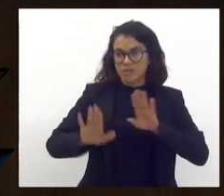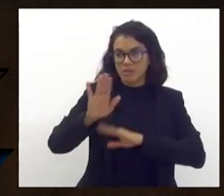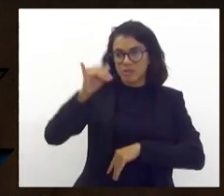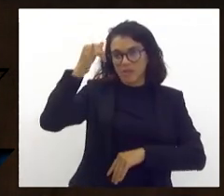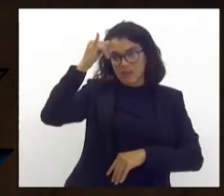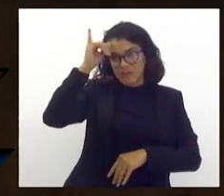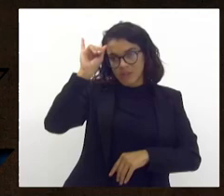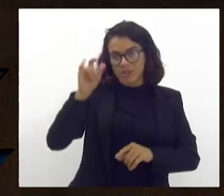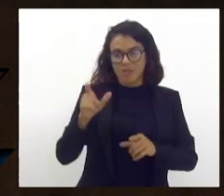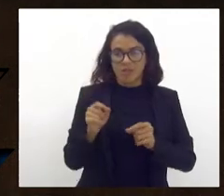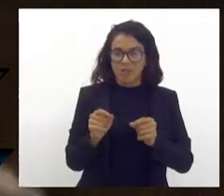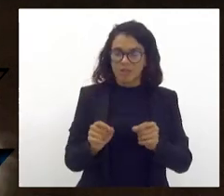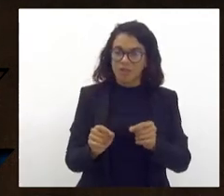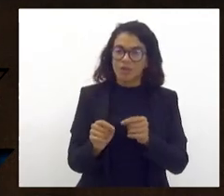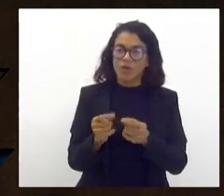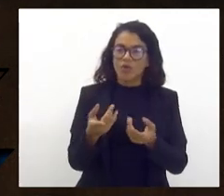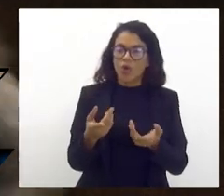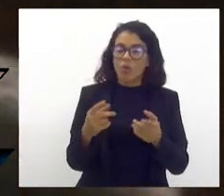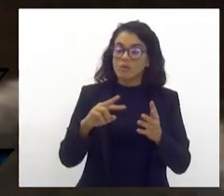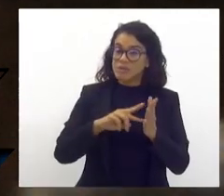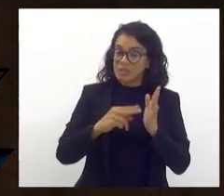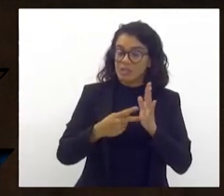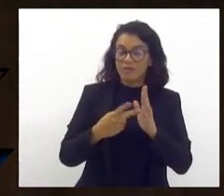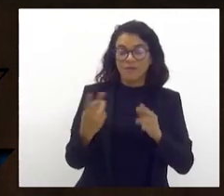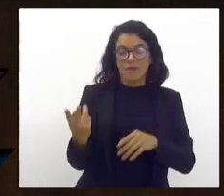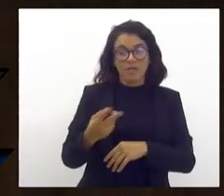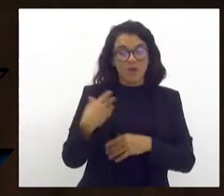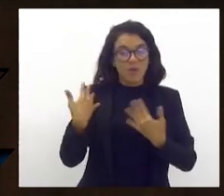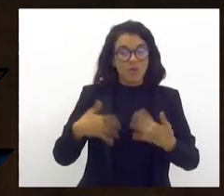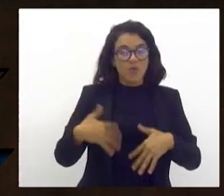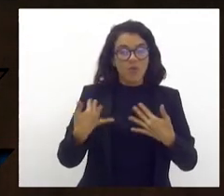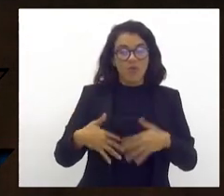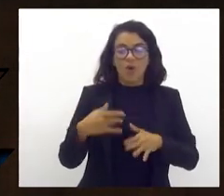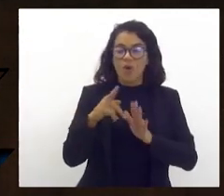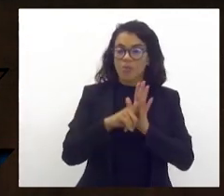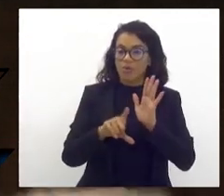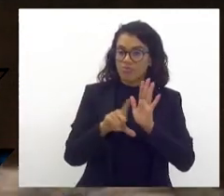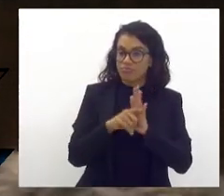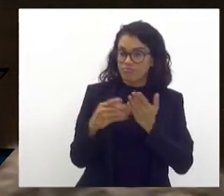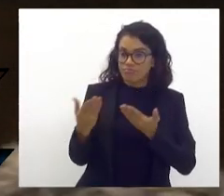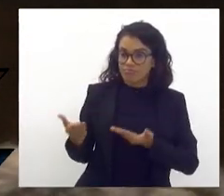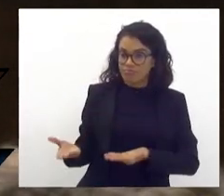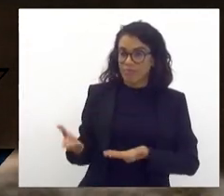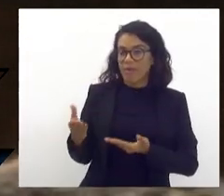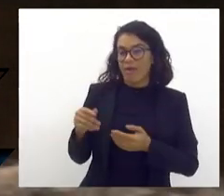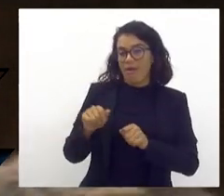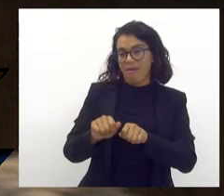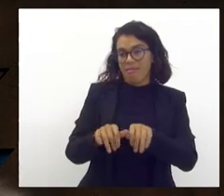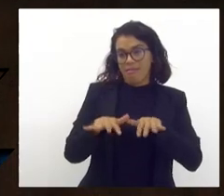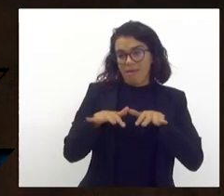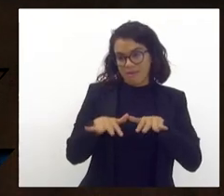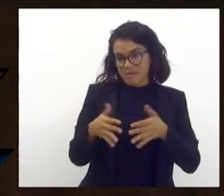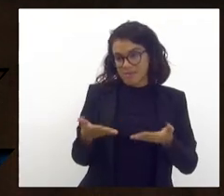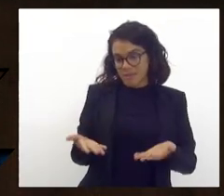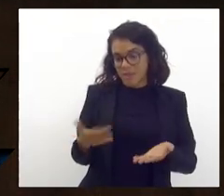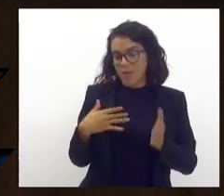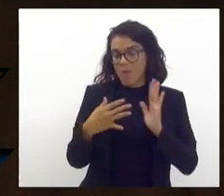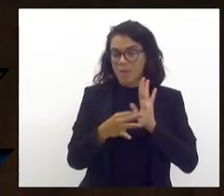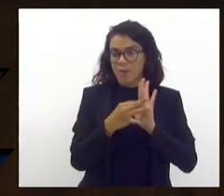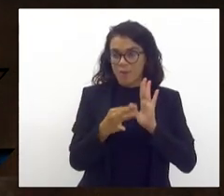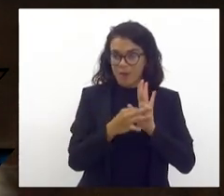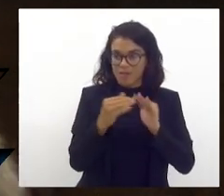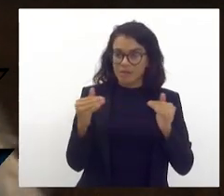ao câncer, o quanto que é simbólico e significativo um projeto como esse na casa. Então, o meu